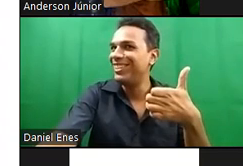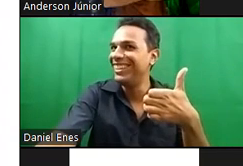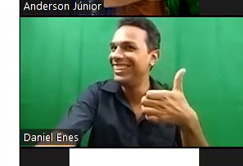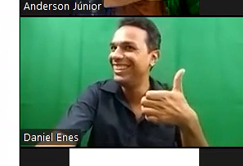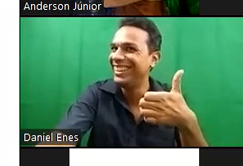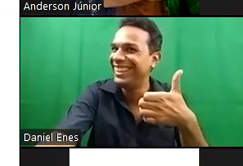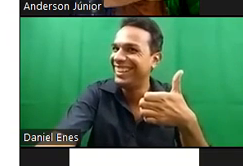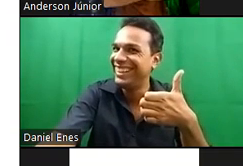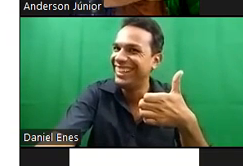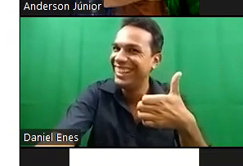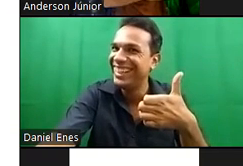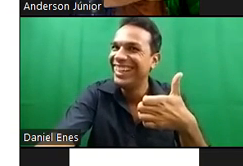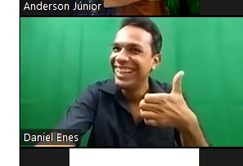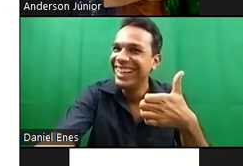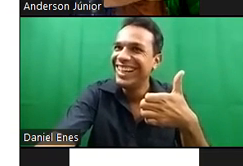opinião?